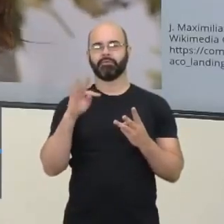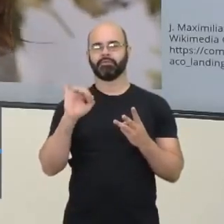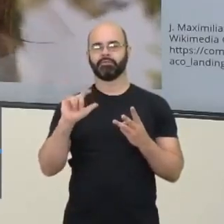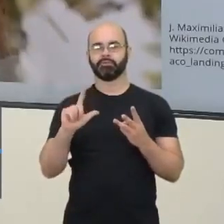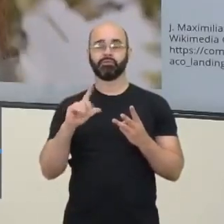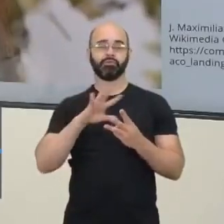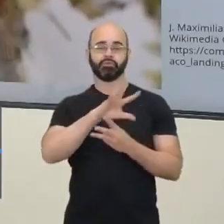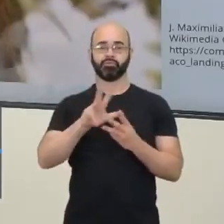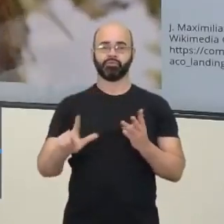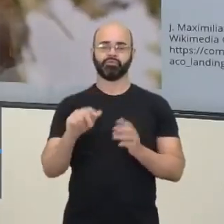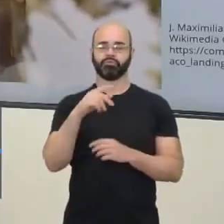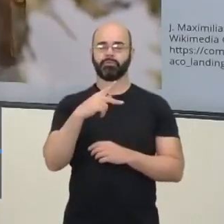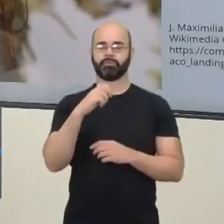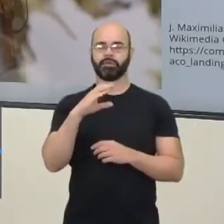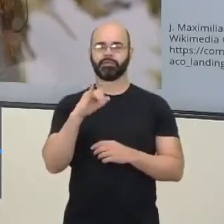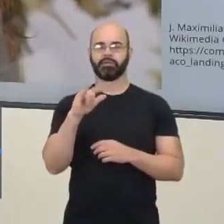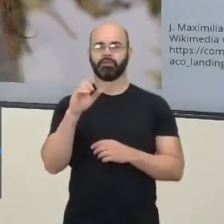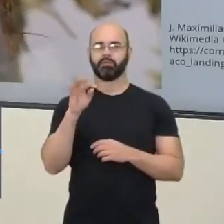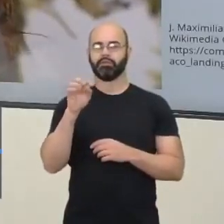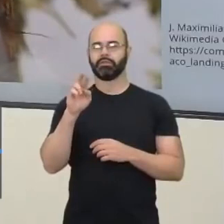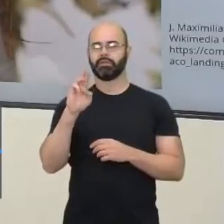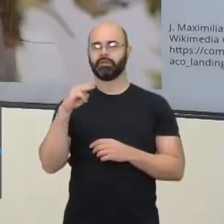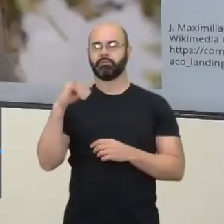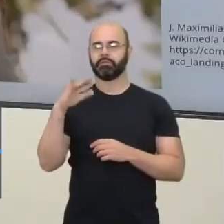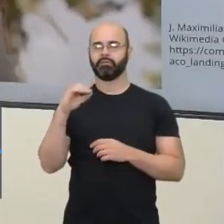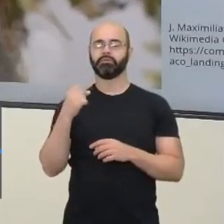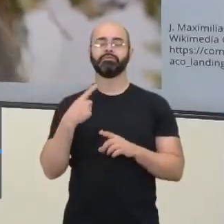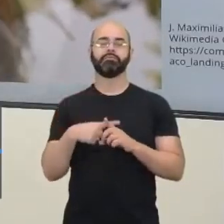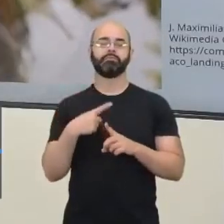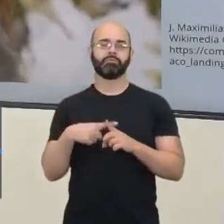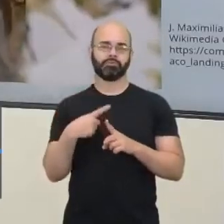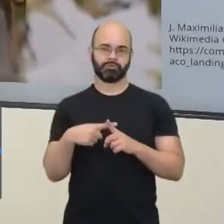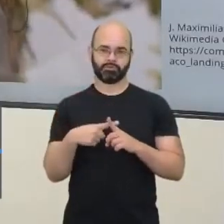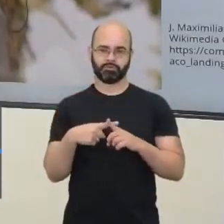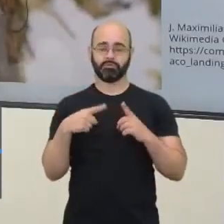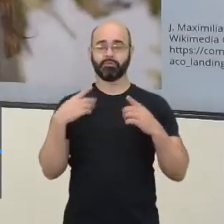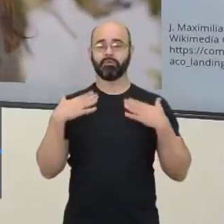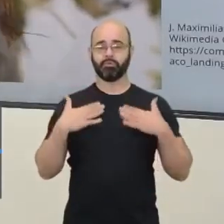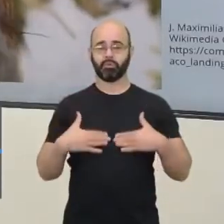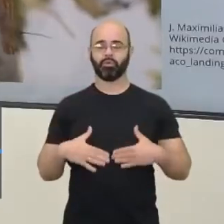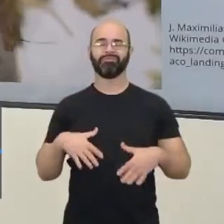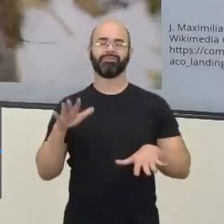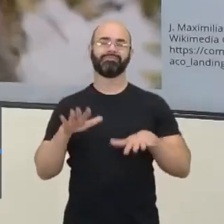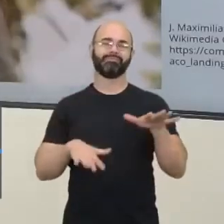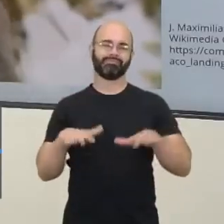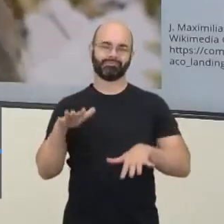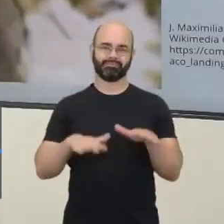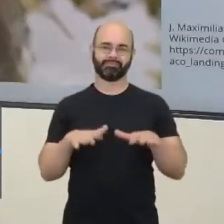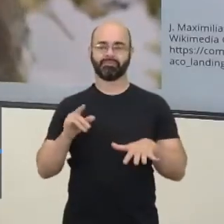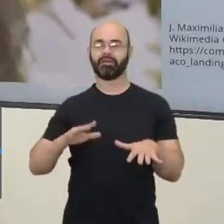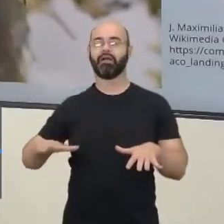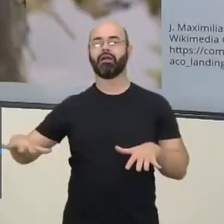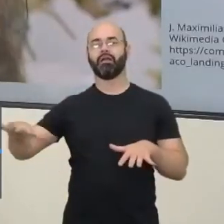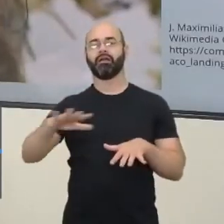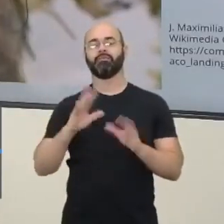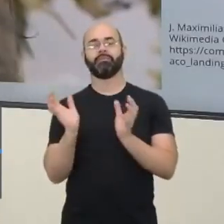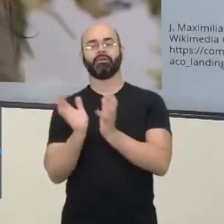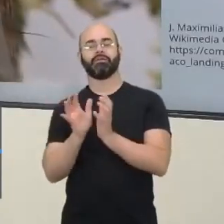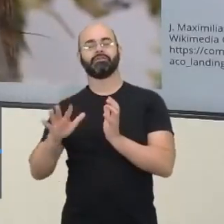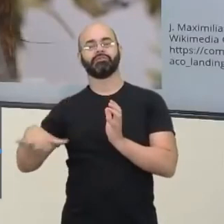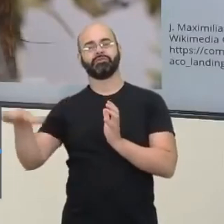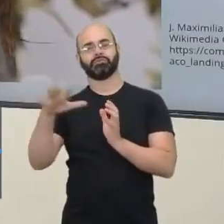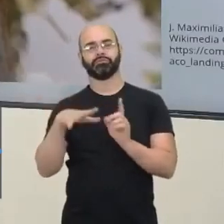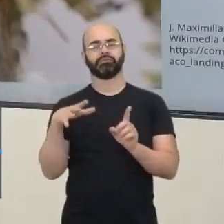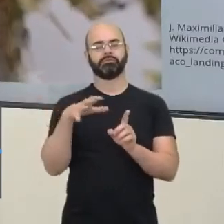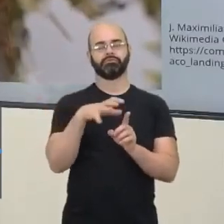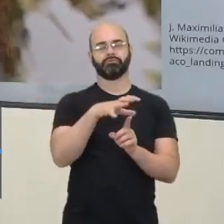que são pecilotérmicos. Por quê? Porque o corpo deles, a temperatura do corpo vai depender da temperatura do ambiente. Tá bom? Então a